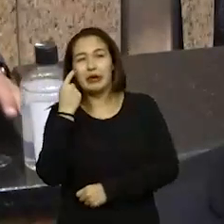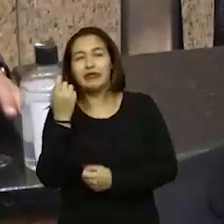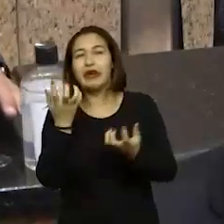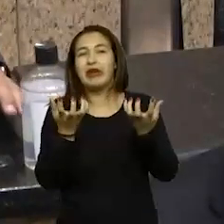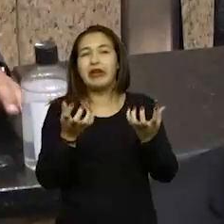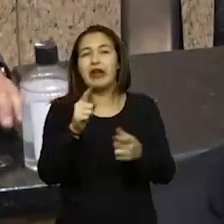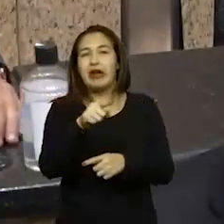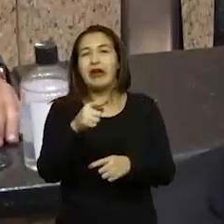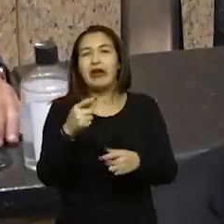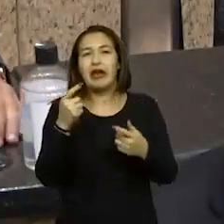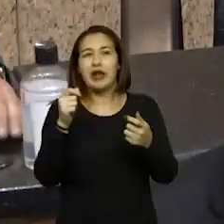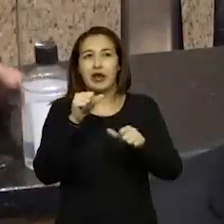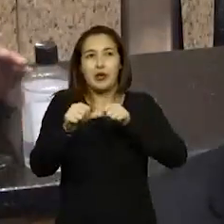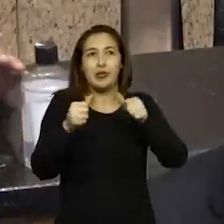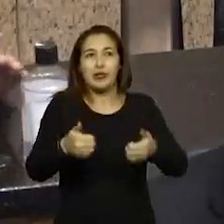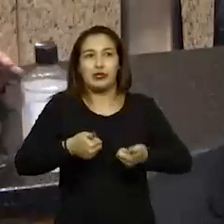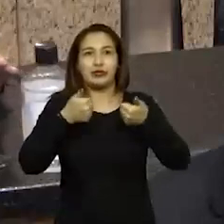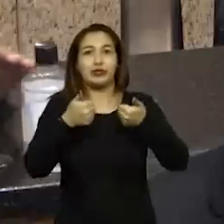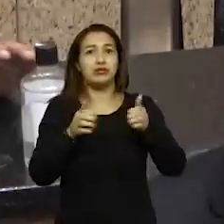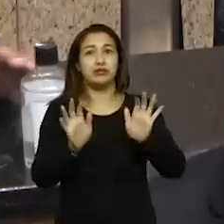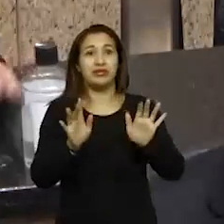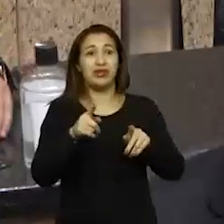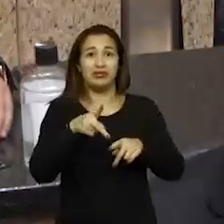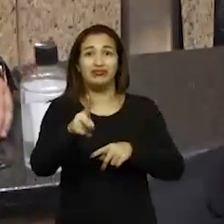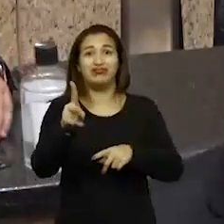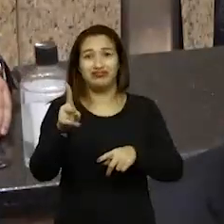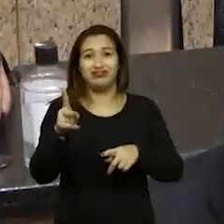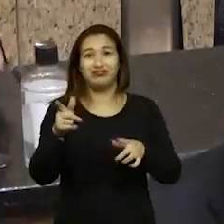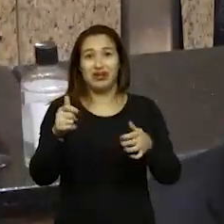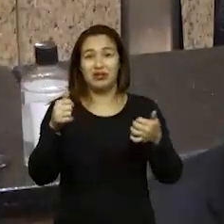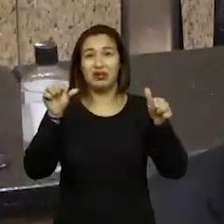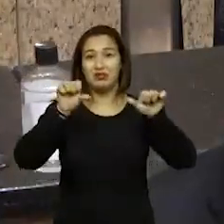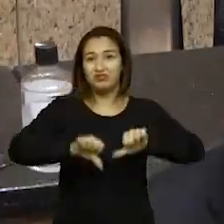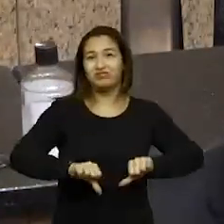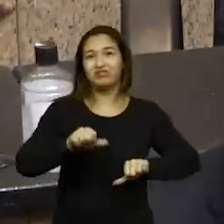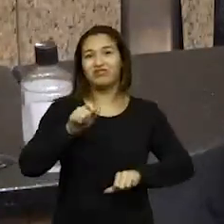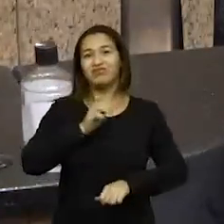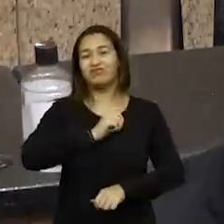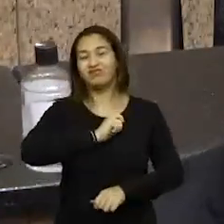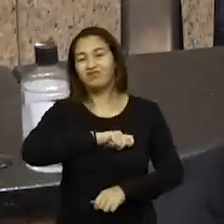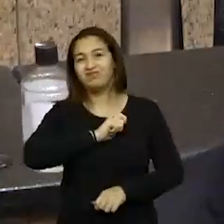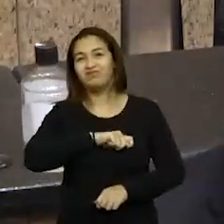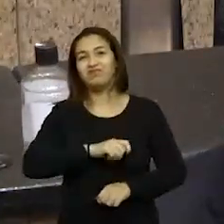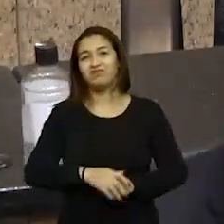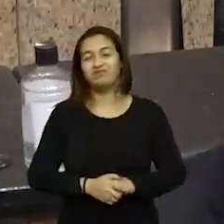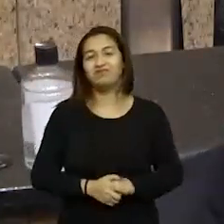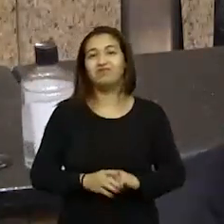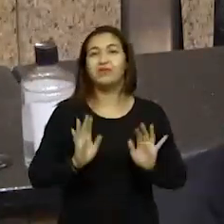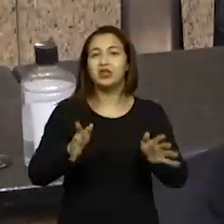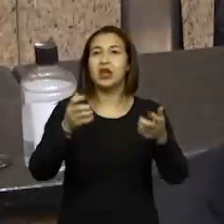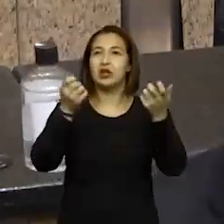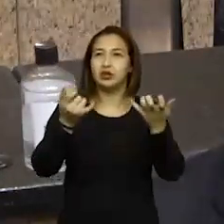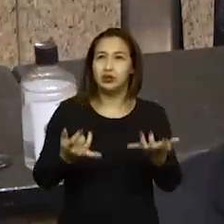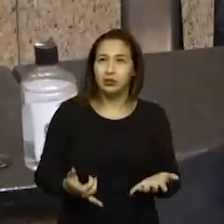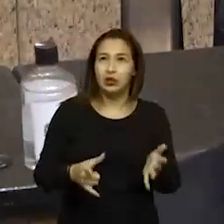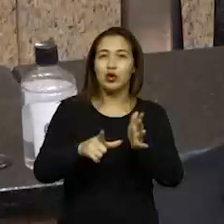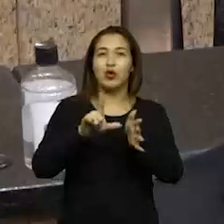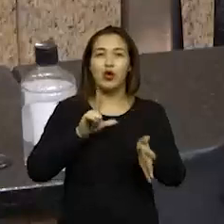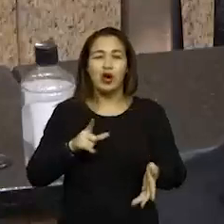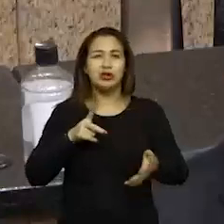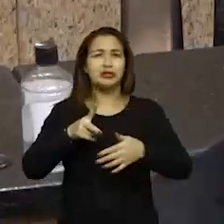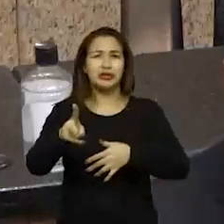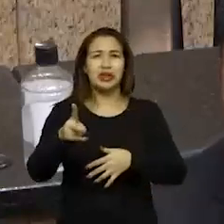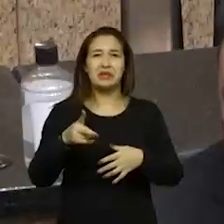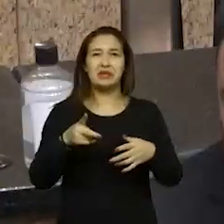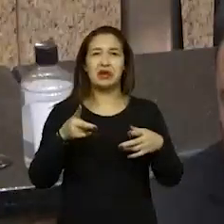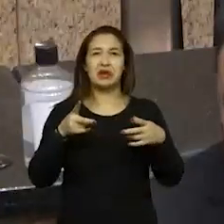praticando o mal. Por isso, eu não vou chegar aqui e falar que, como eu já disse várias vezes, eu não vou ficar aqui espumando, feito um cão